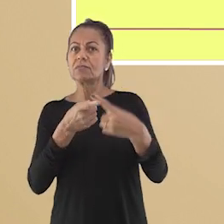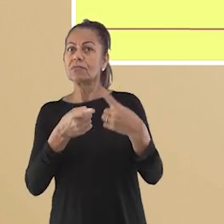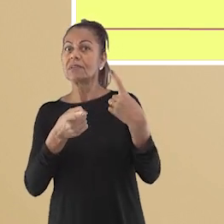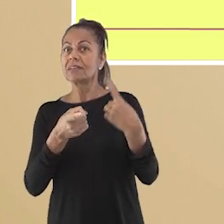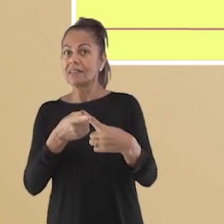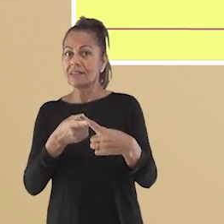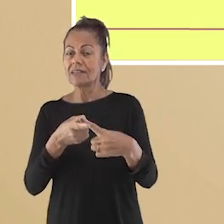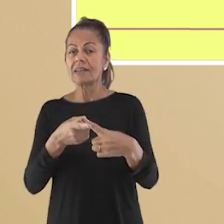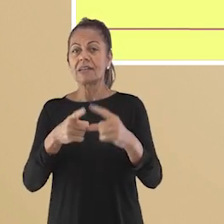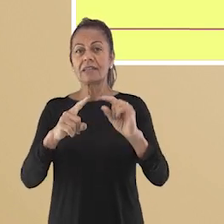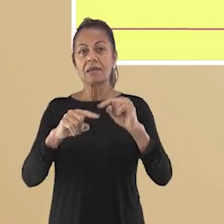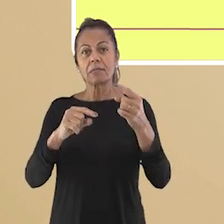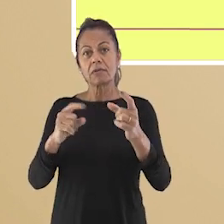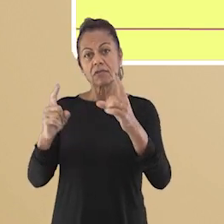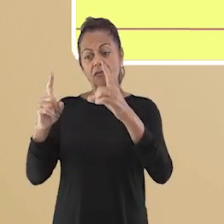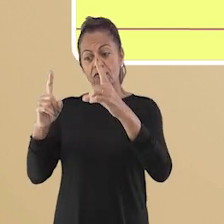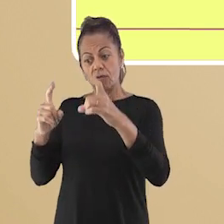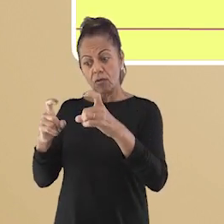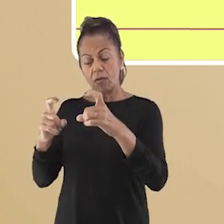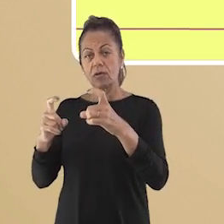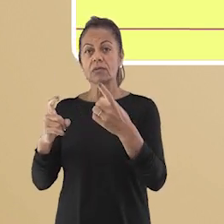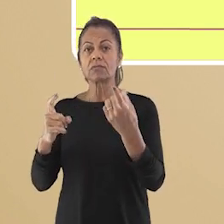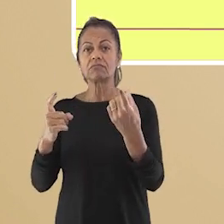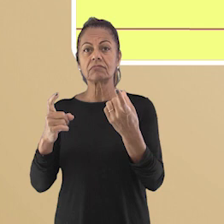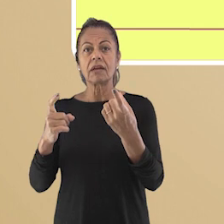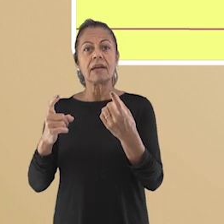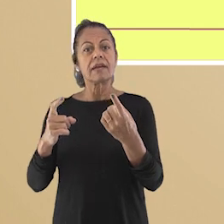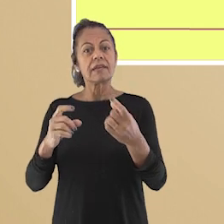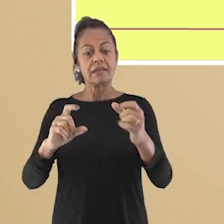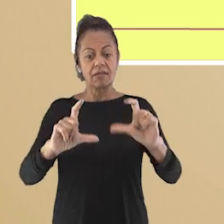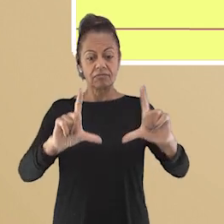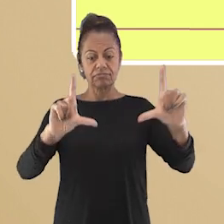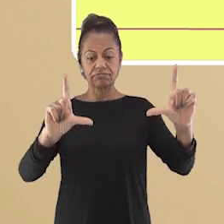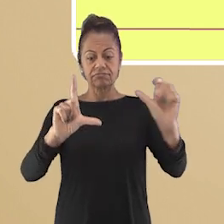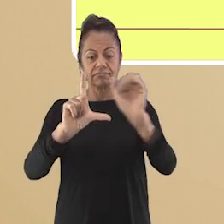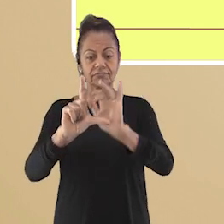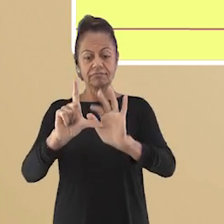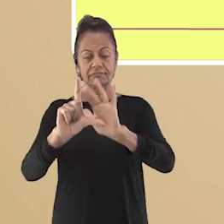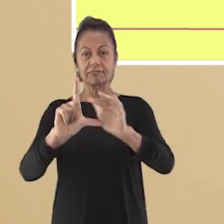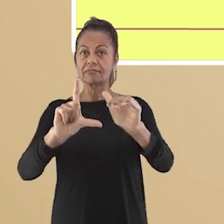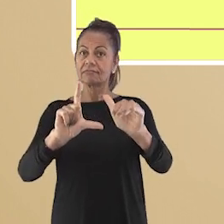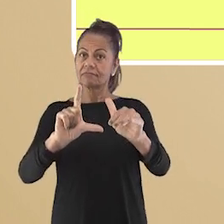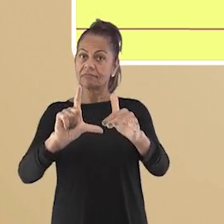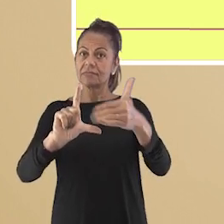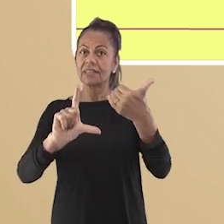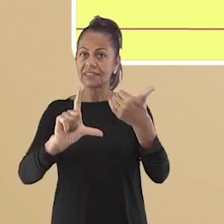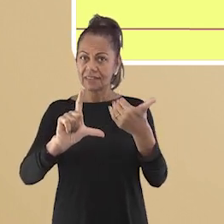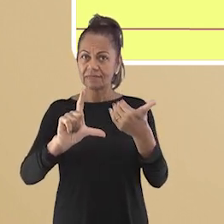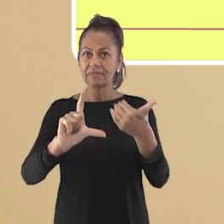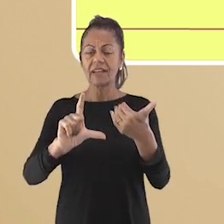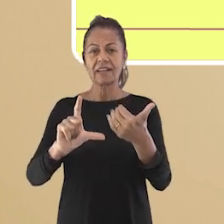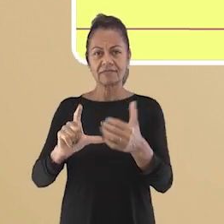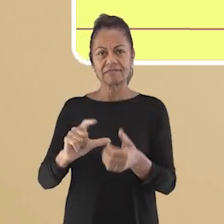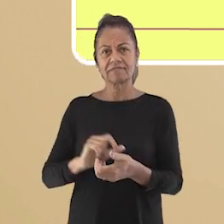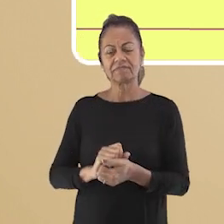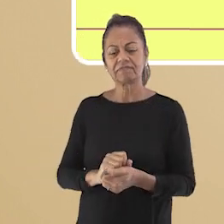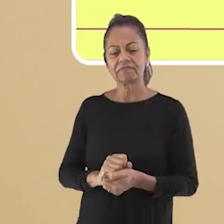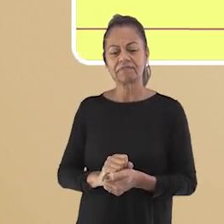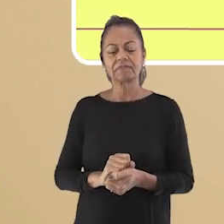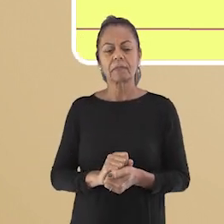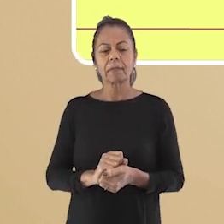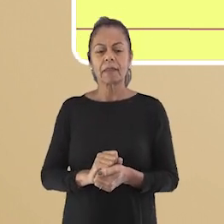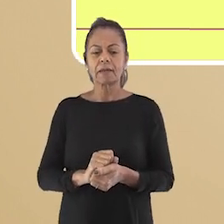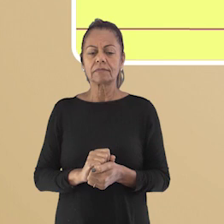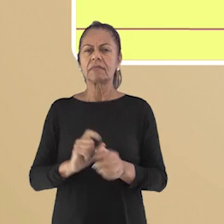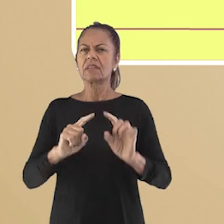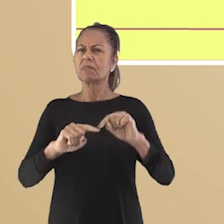enviar para nós. Para isso, você pode escanear esse QR Code que está aparecendo aqui na sua tela para encaminhar a sua atividade para